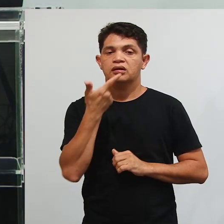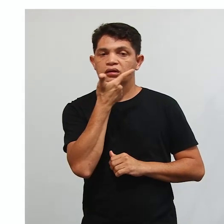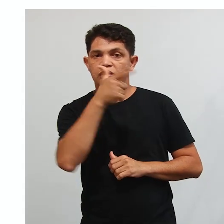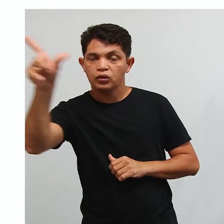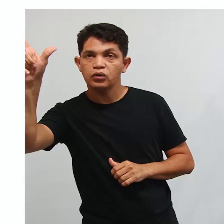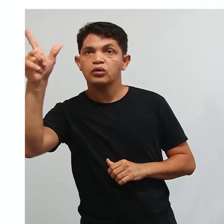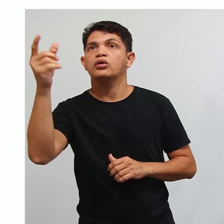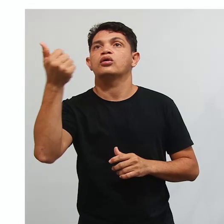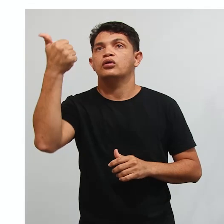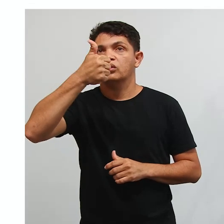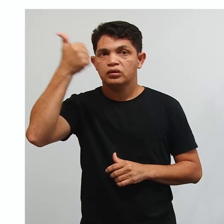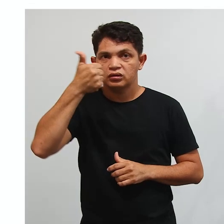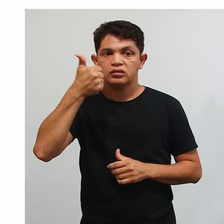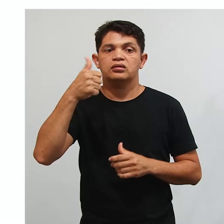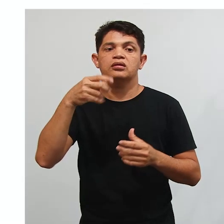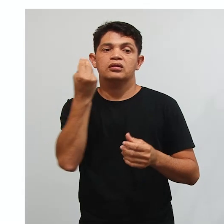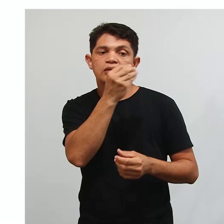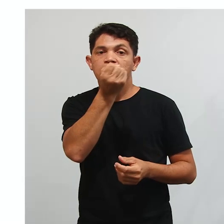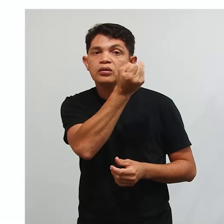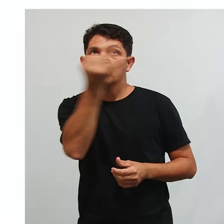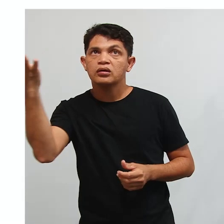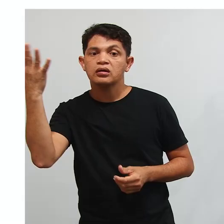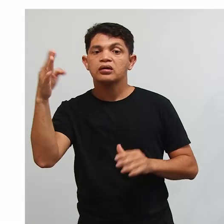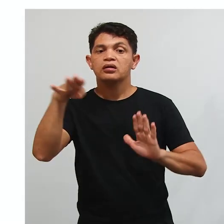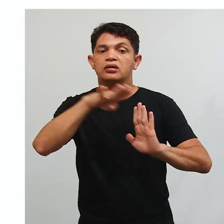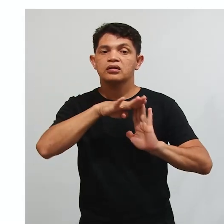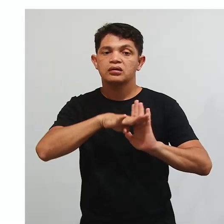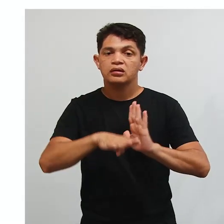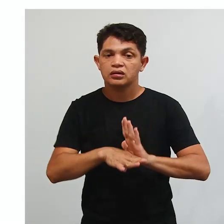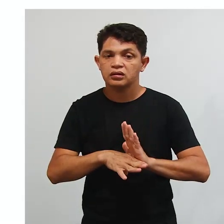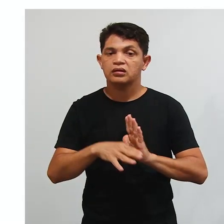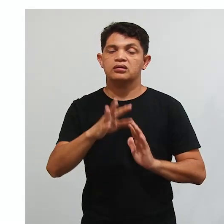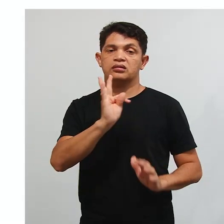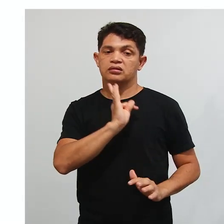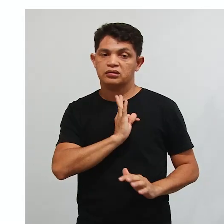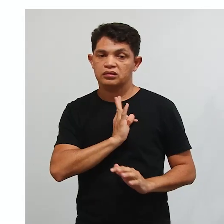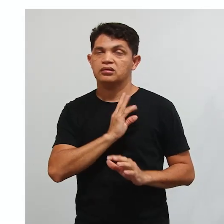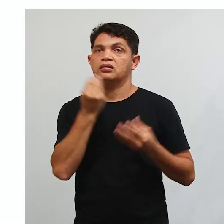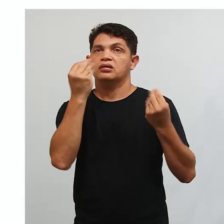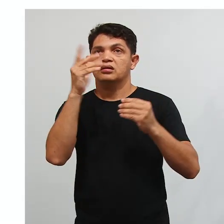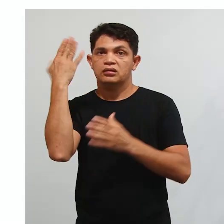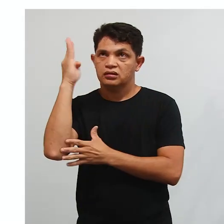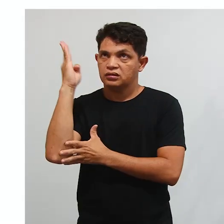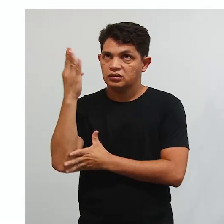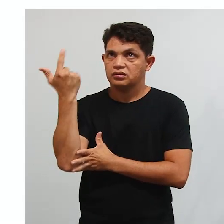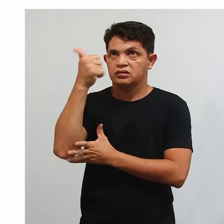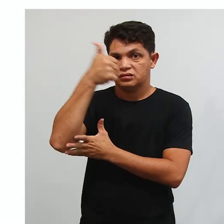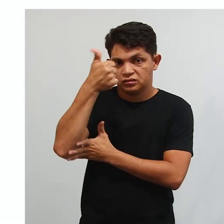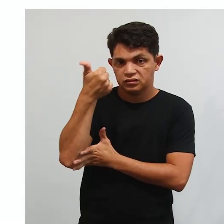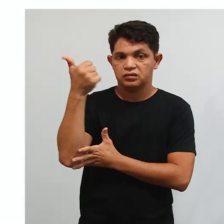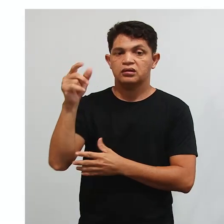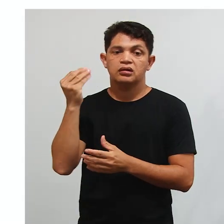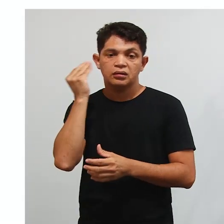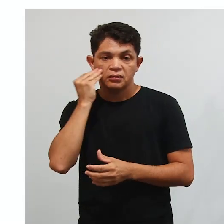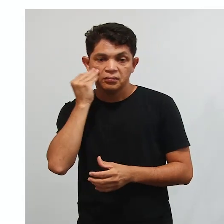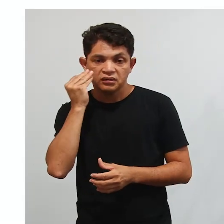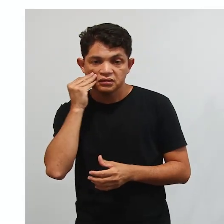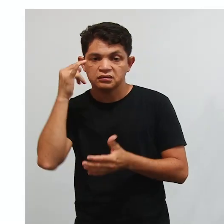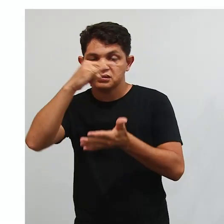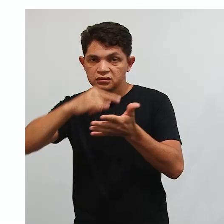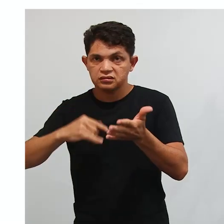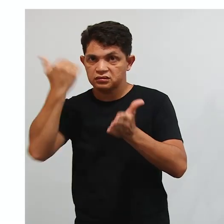outro outra coisa que você vai definir é os procedimentos técnicos Então vai ter a pesquisa bibliográfica pesquisa